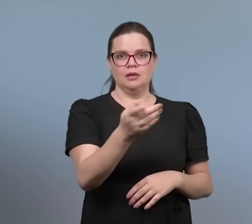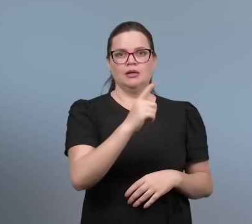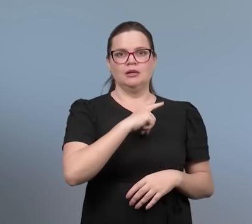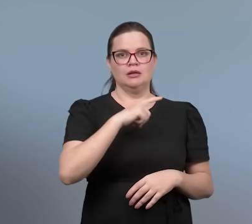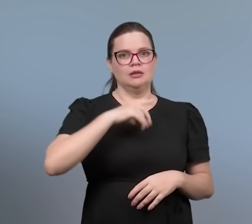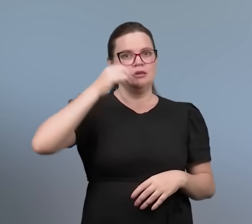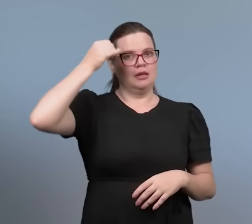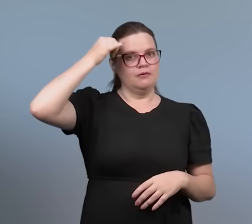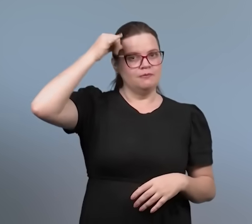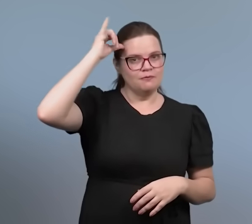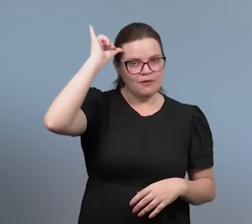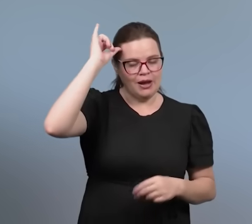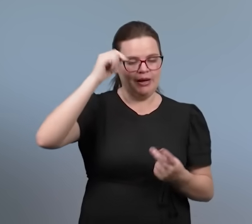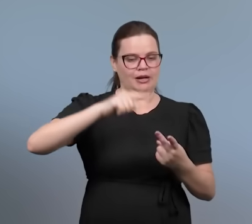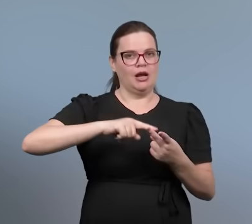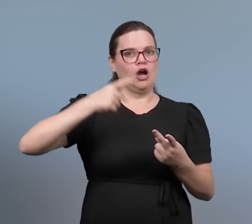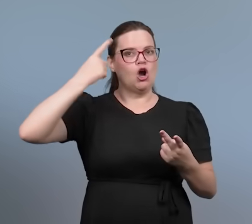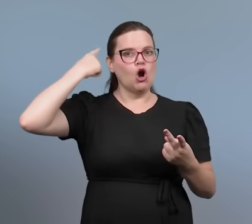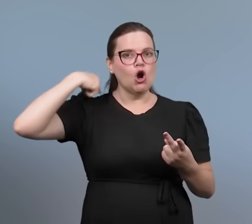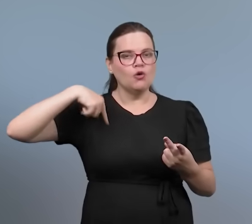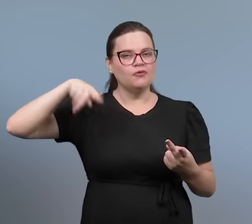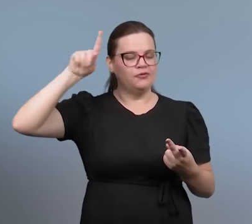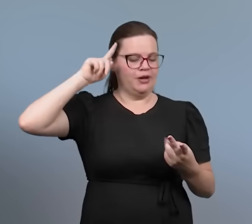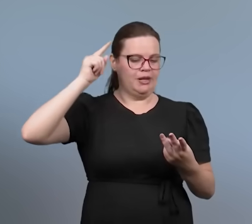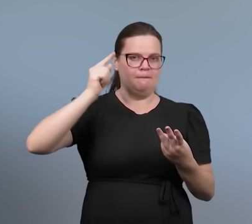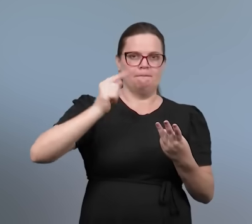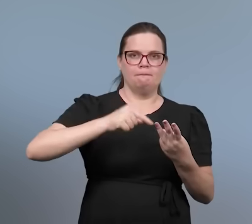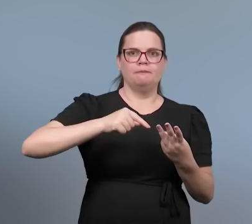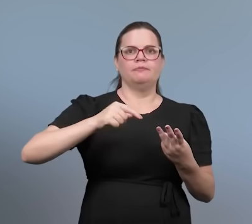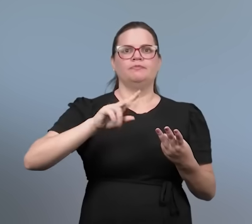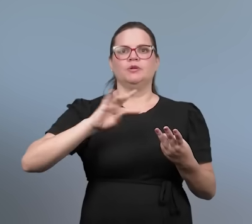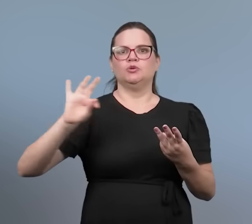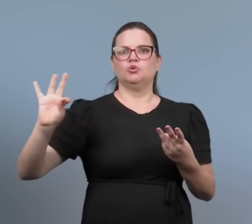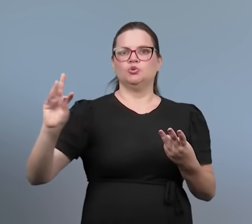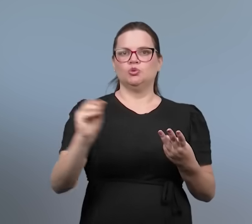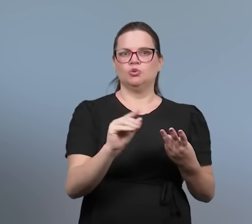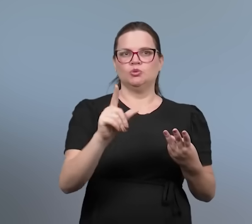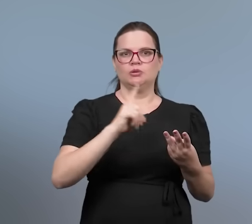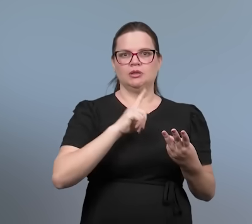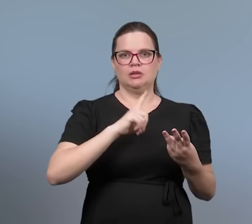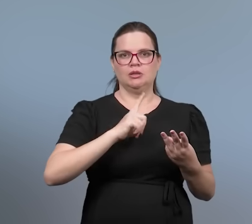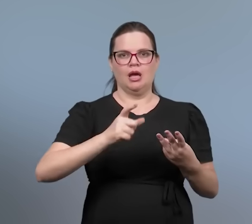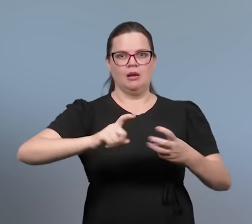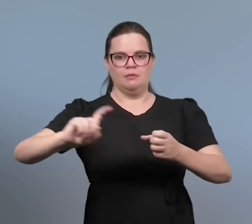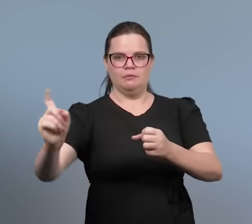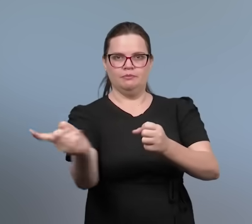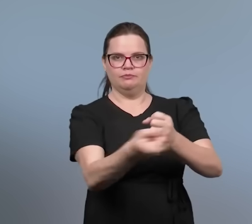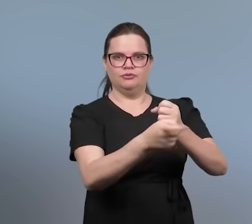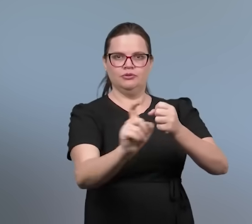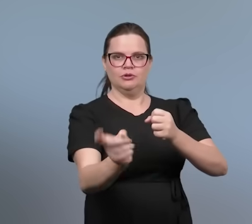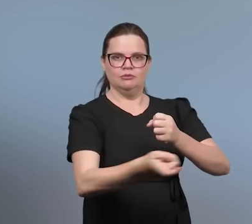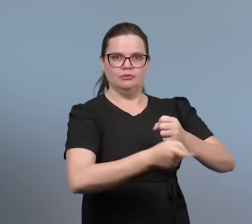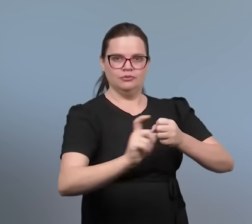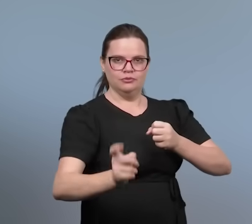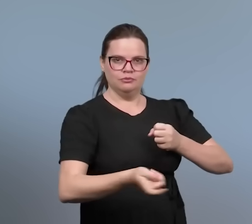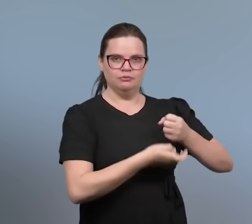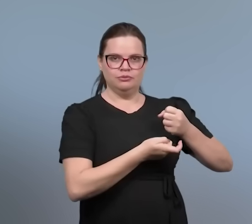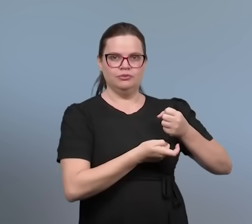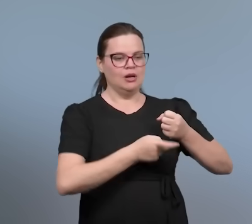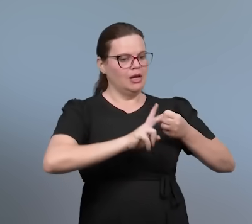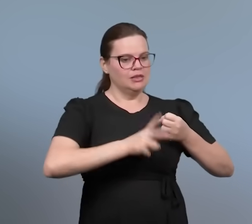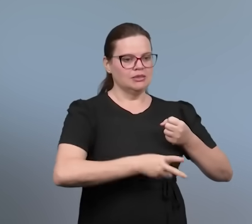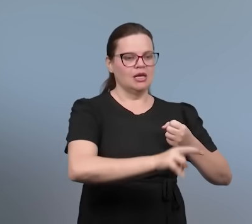de vacas e ovelhas, de tudo o que passar debaixo da vara, o dízimo